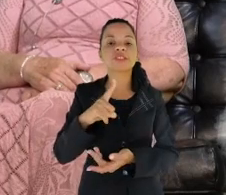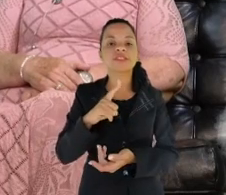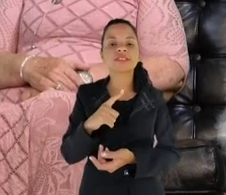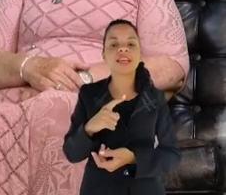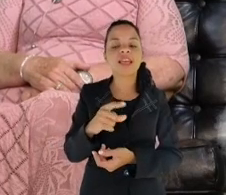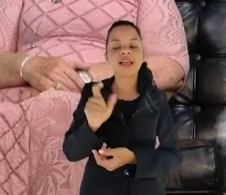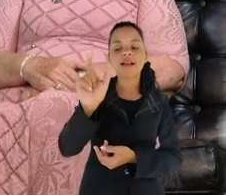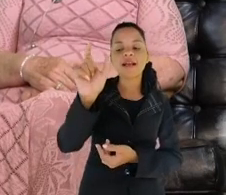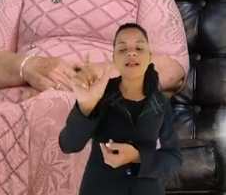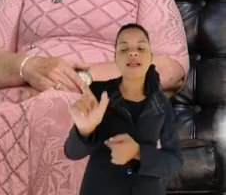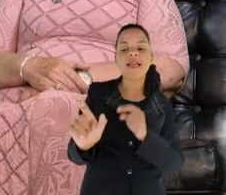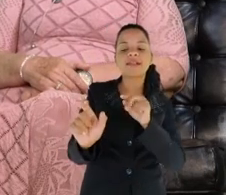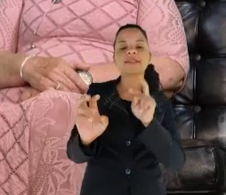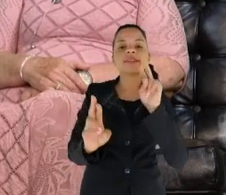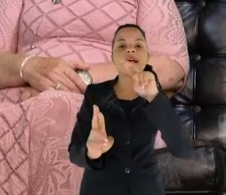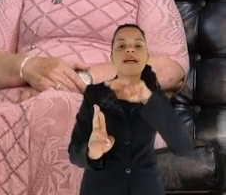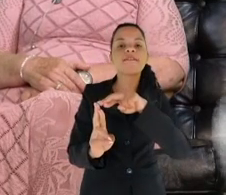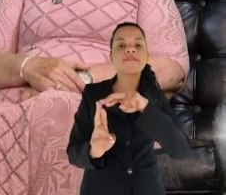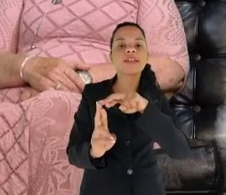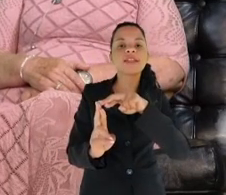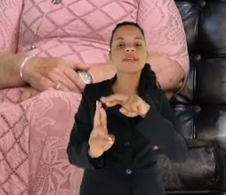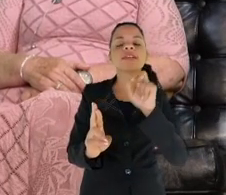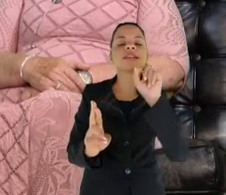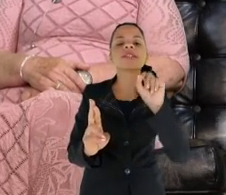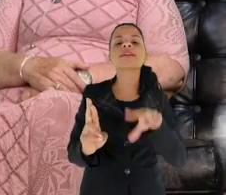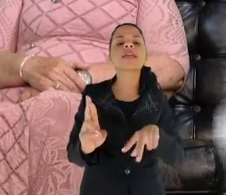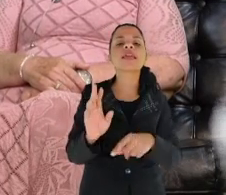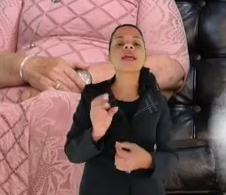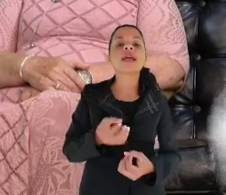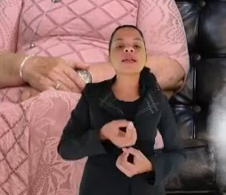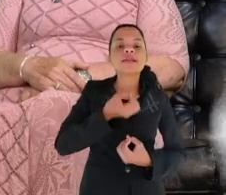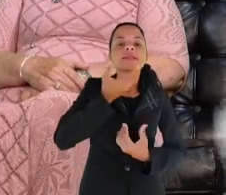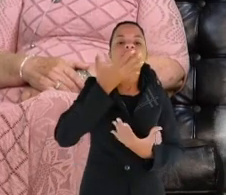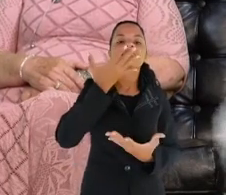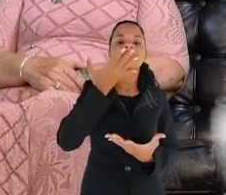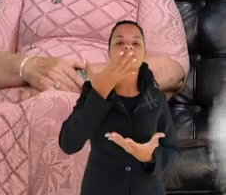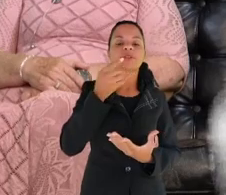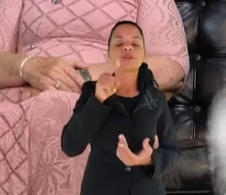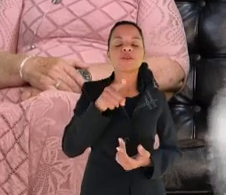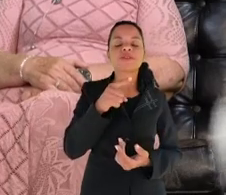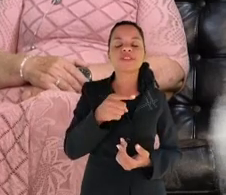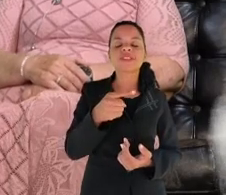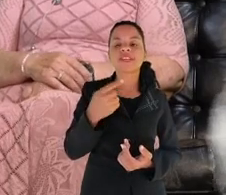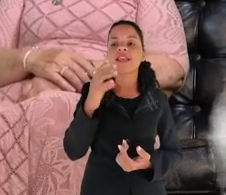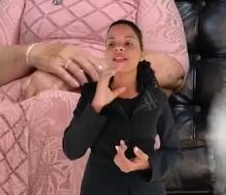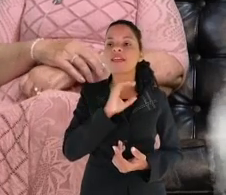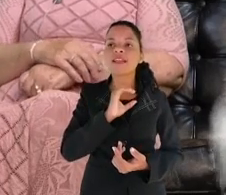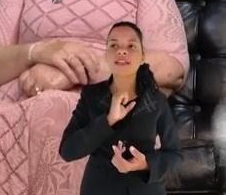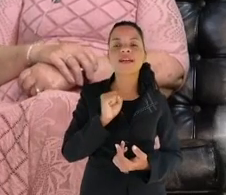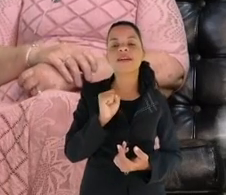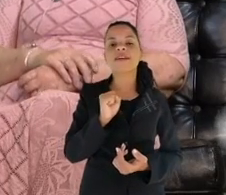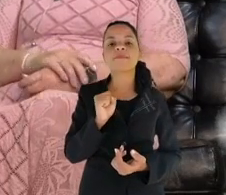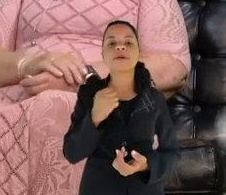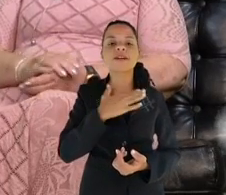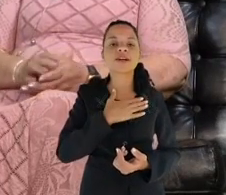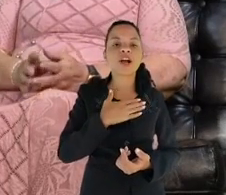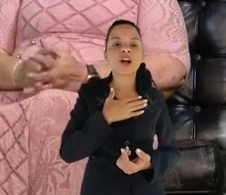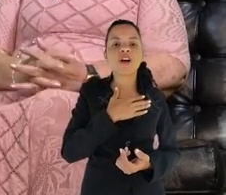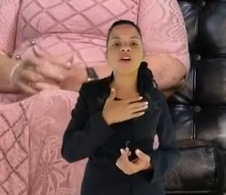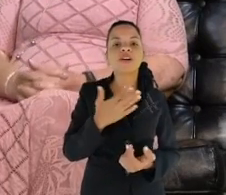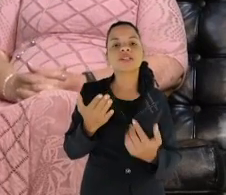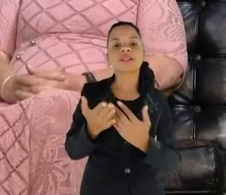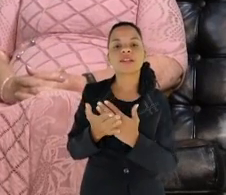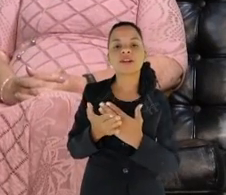te inspirou. Conte pra gente um pouco sobre isso. Quais os escritores ou escritoras que te inspiraram no início da